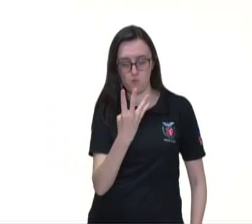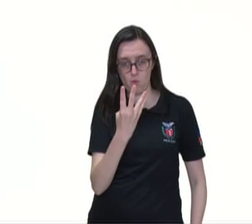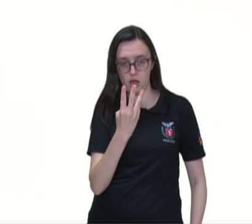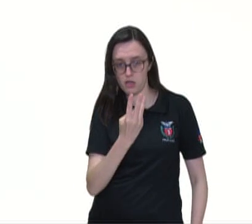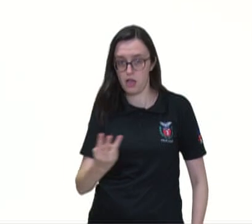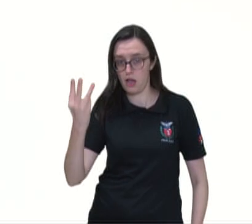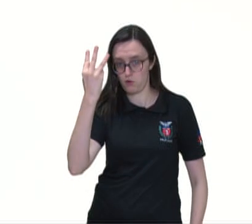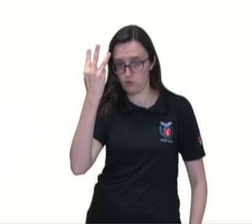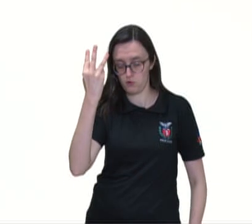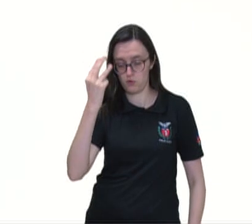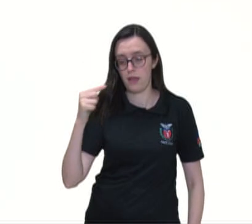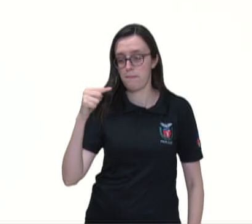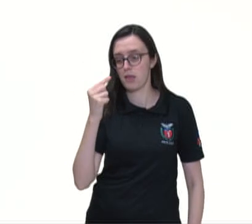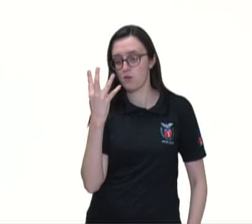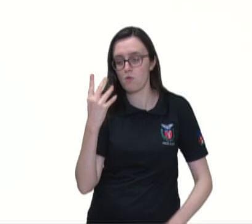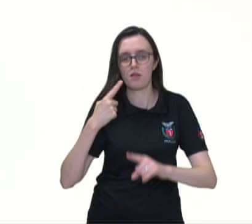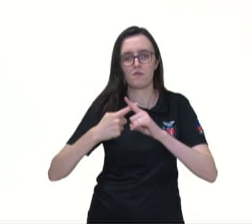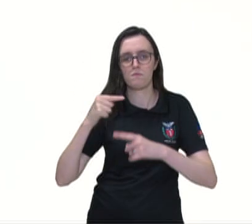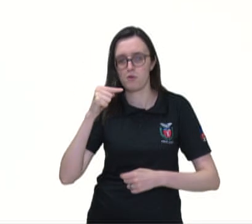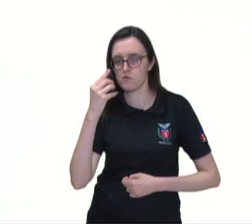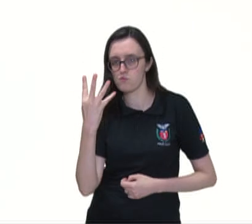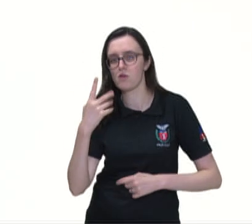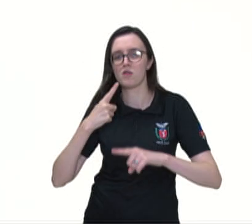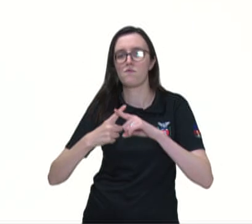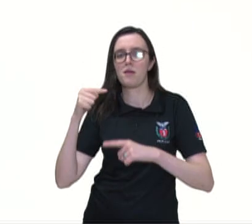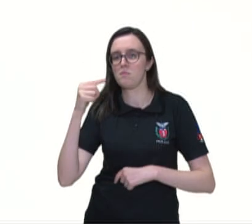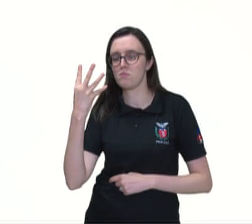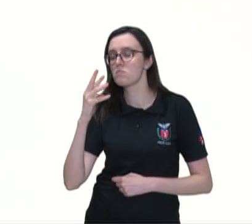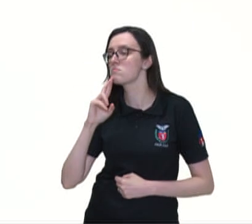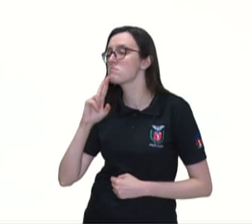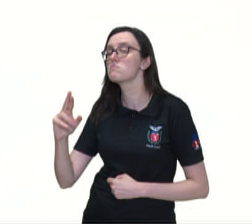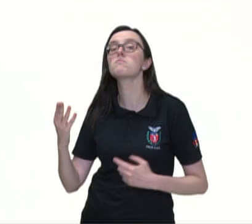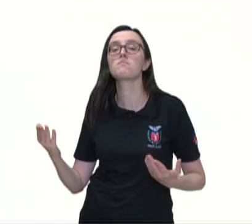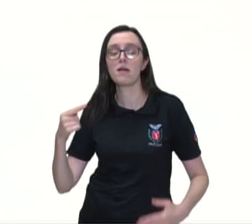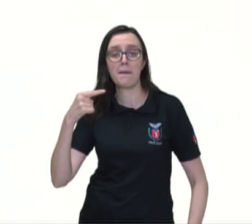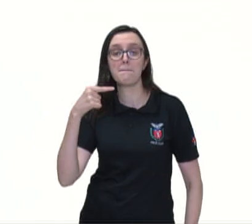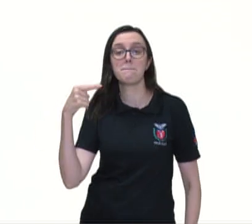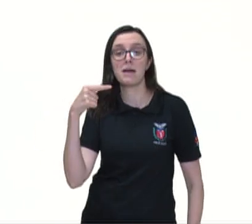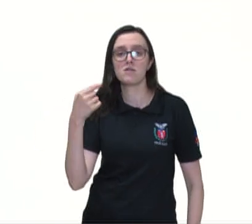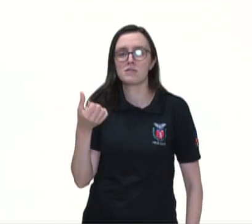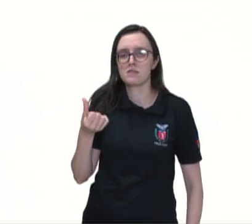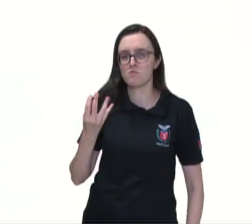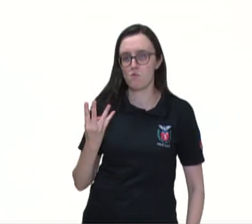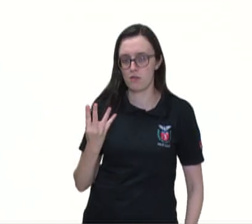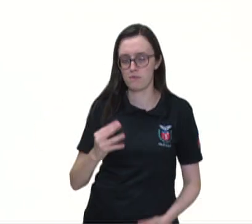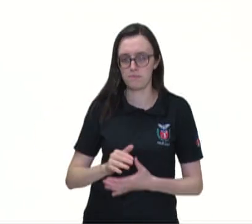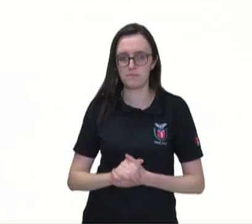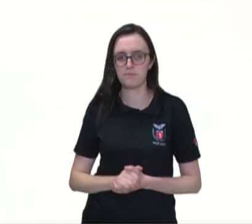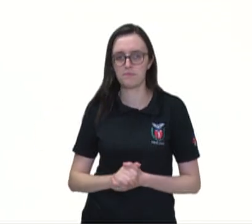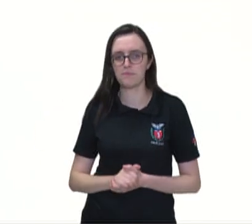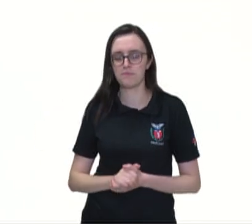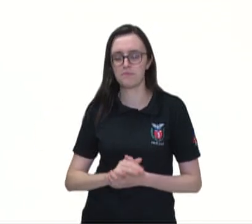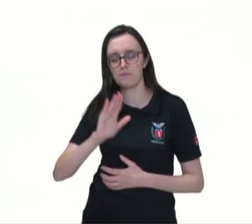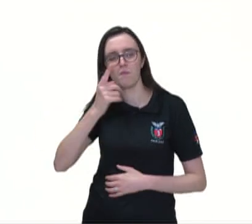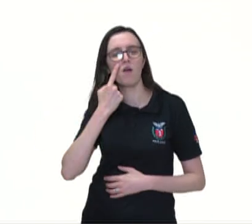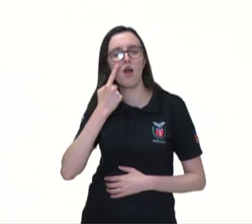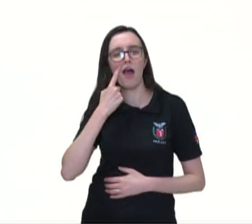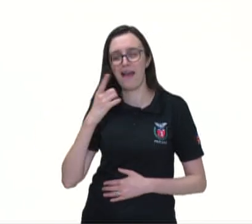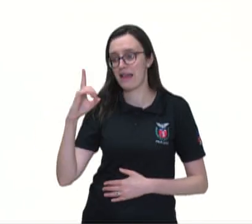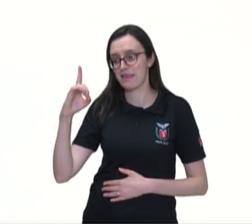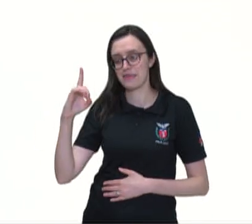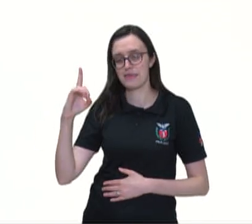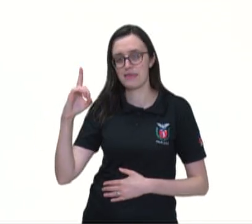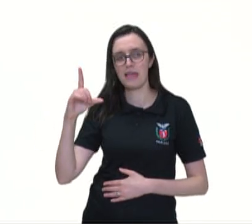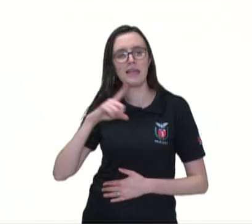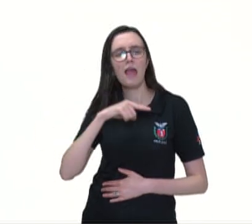como? Menos 4 vezes menos 4 vezes menos 4. Isso vai dar quanto? Vai dar menos 64. Aqui, gente, na letra D, escapou